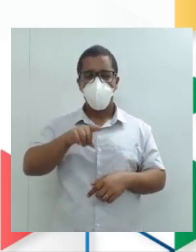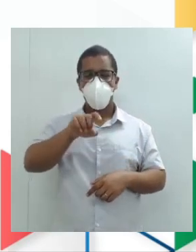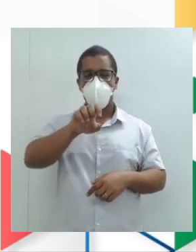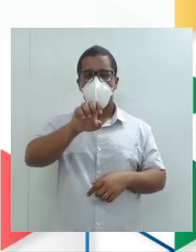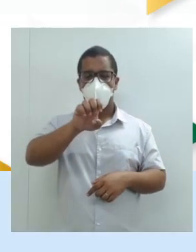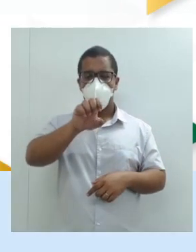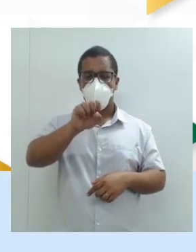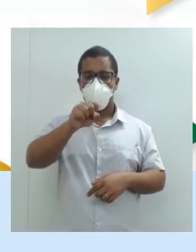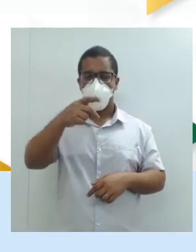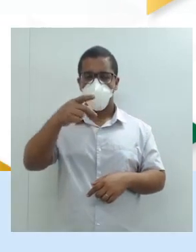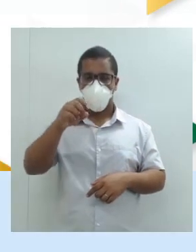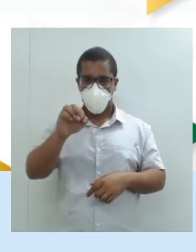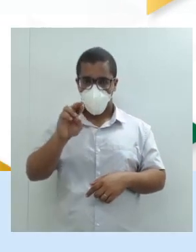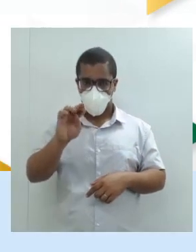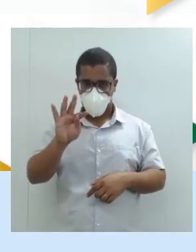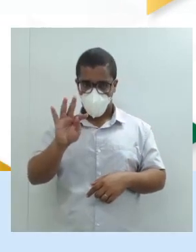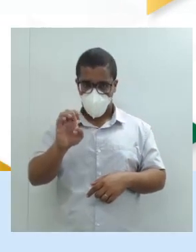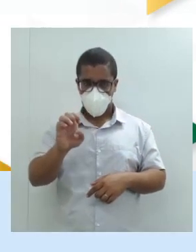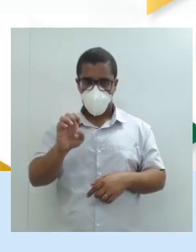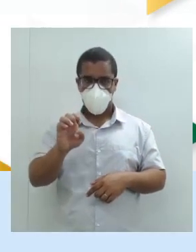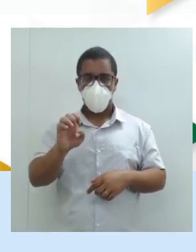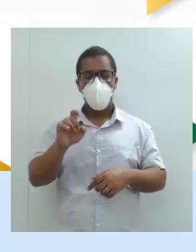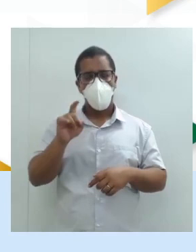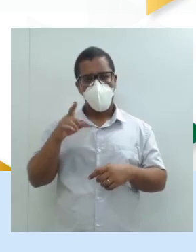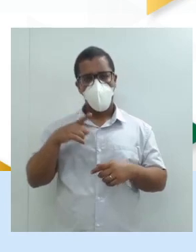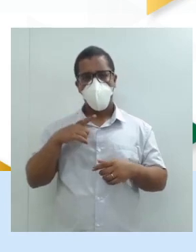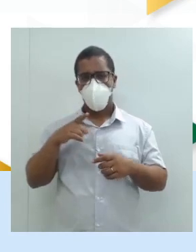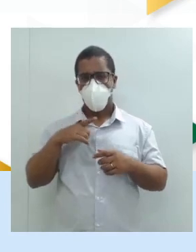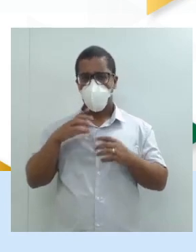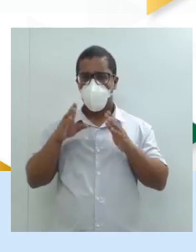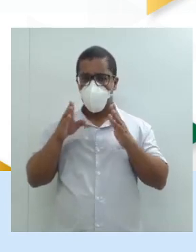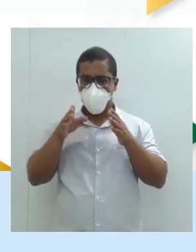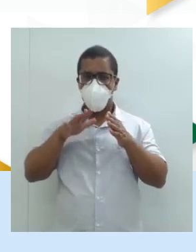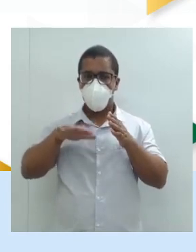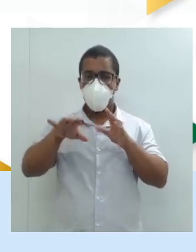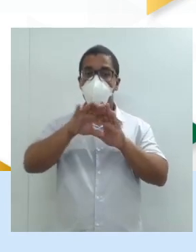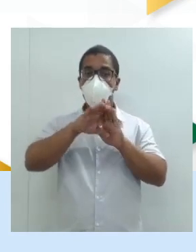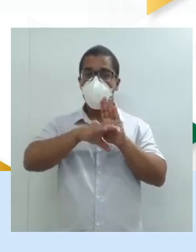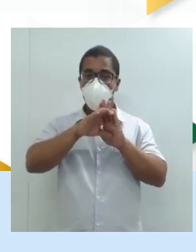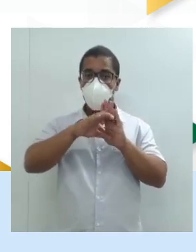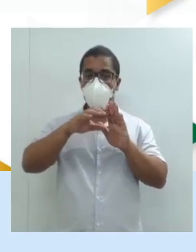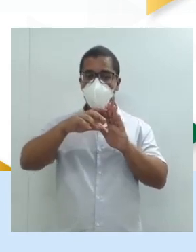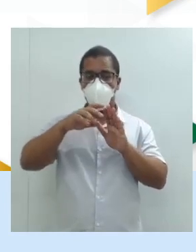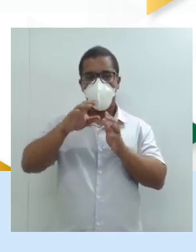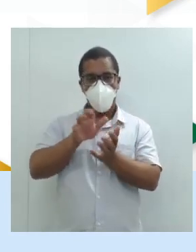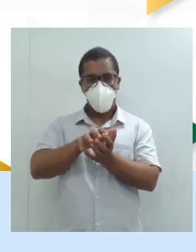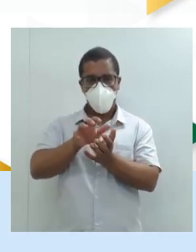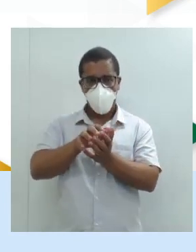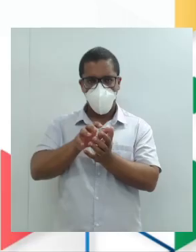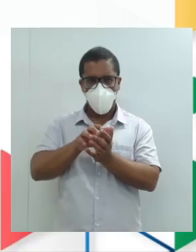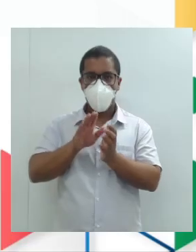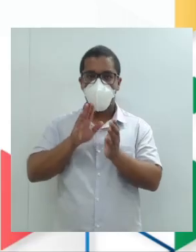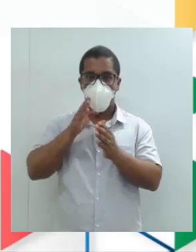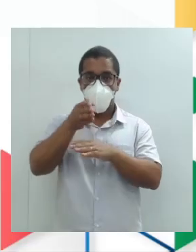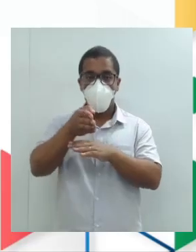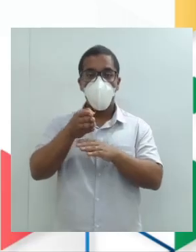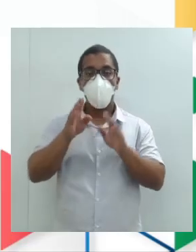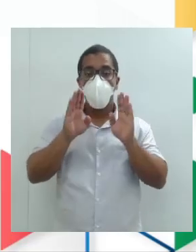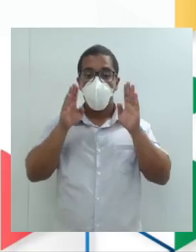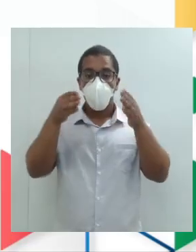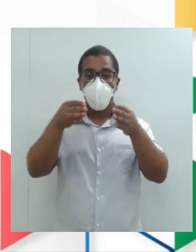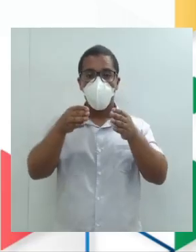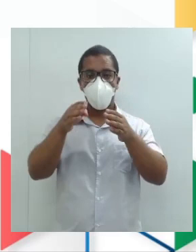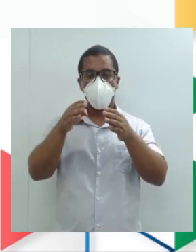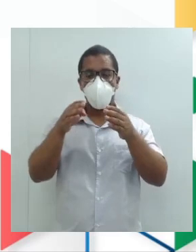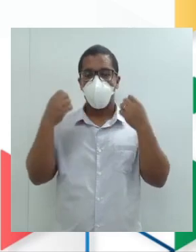no novo currículo de Pernambuco, tá? Na área da educação física. E a historicidade, professora?